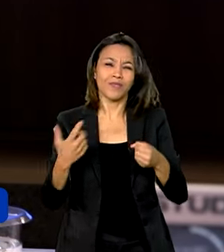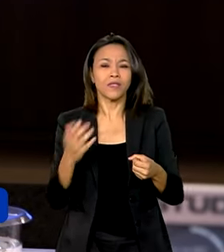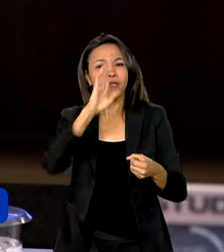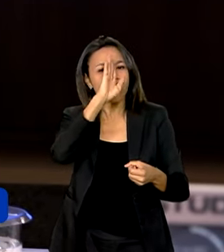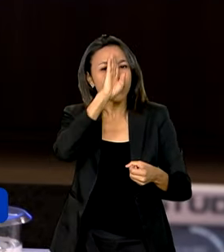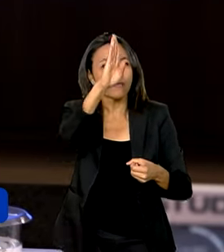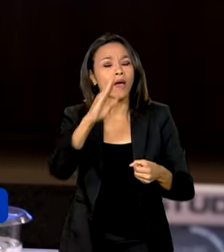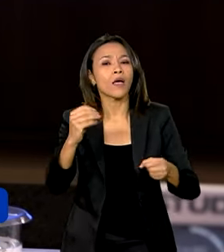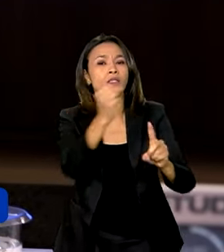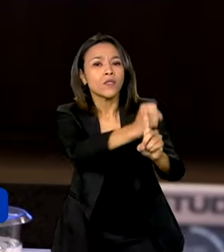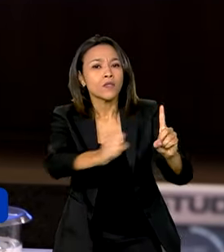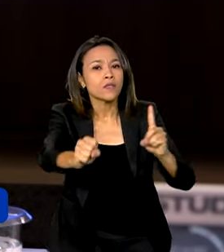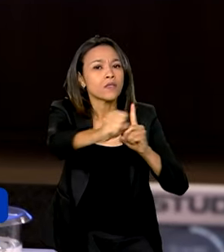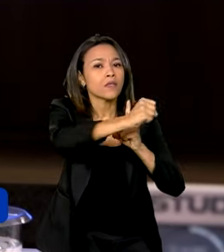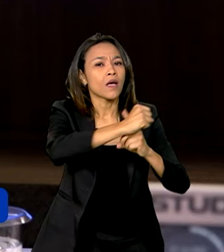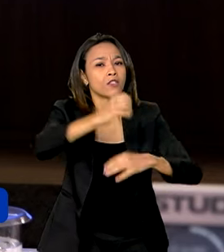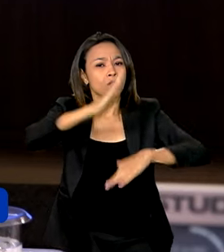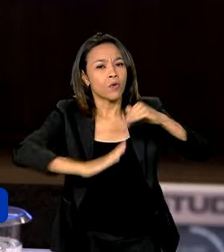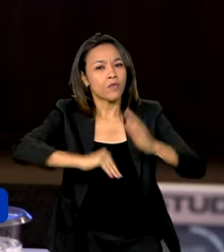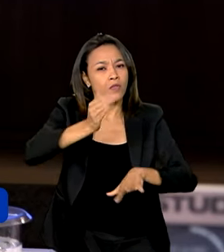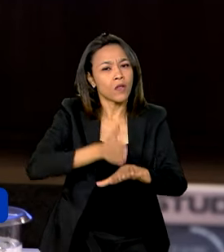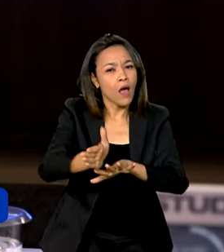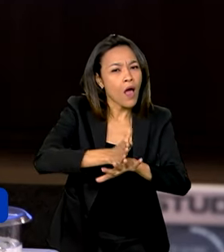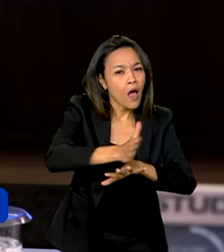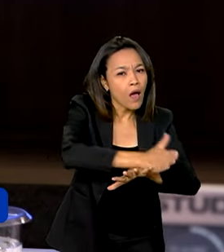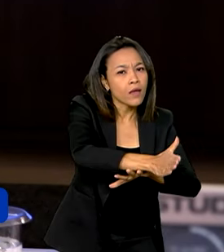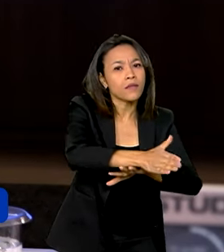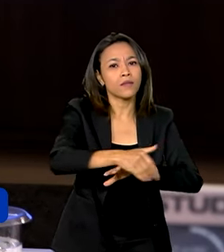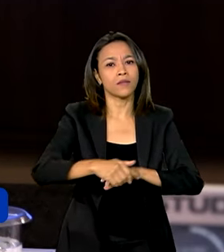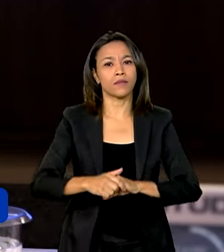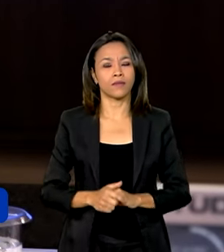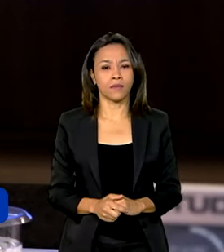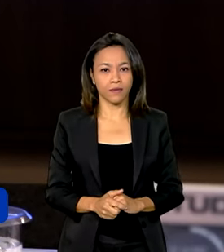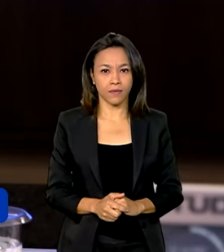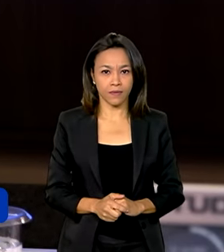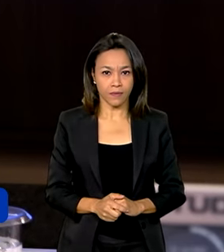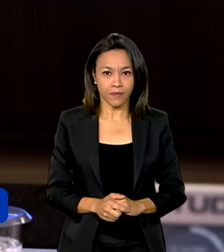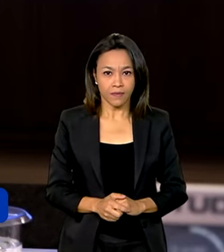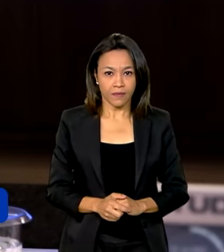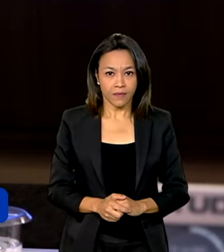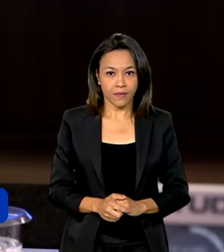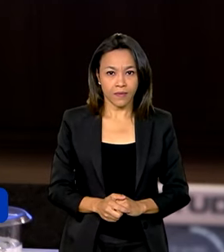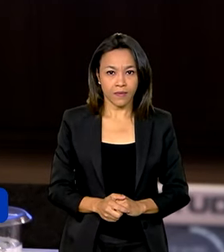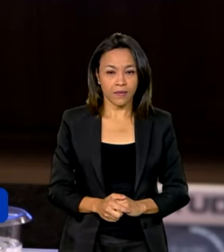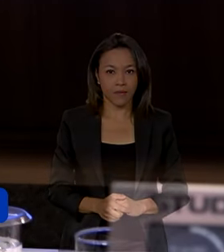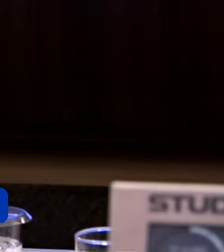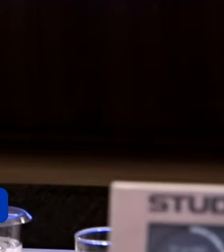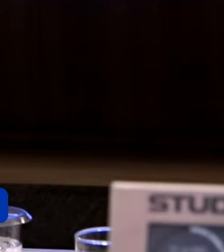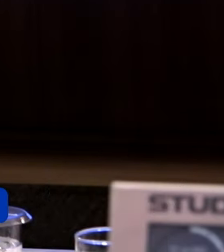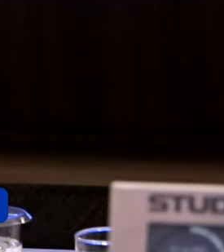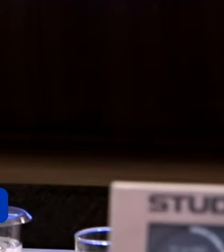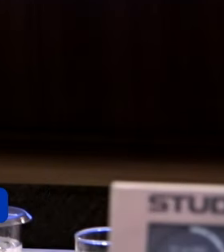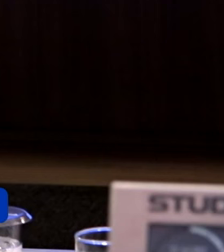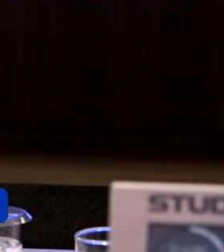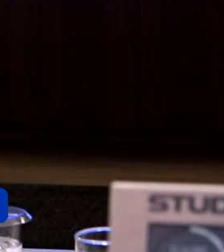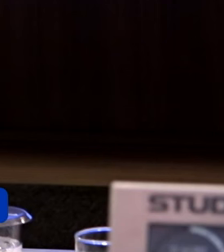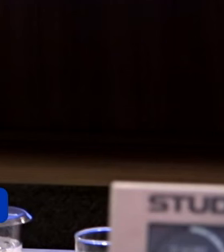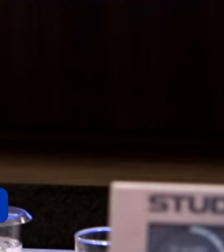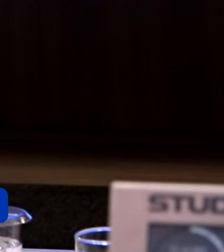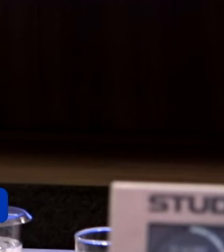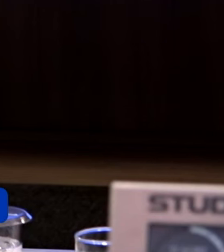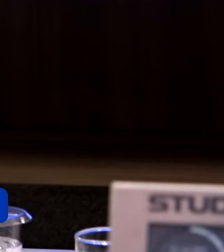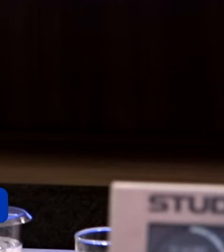principais sociedades de especialistas eh que são ouvidas para a definição de qual é a estratégia da